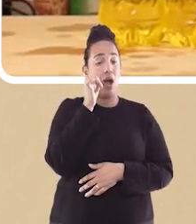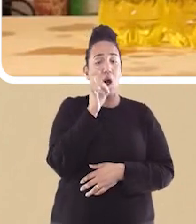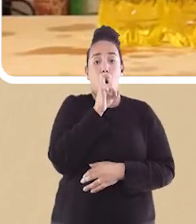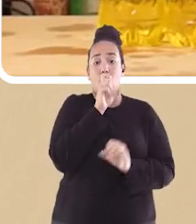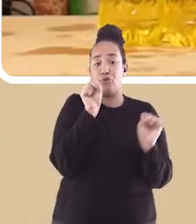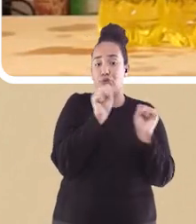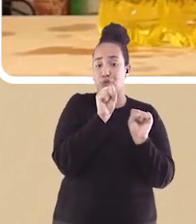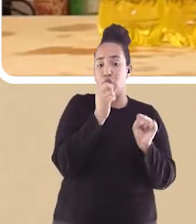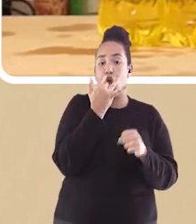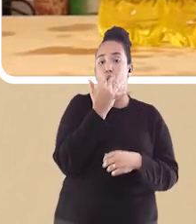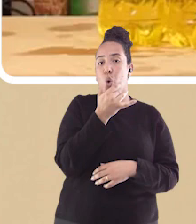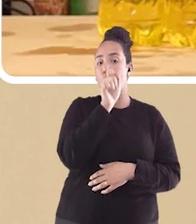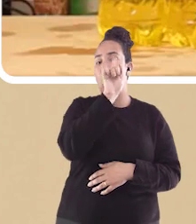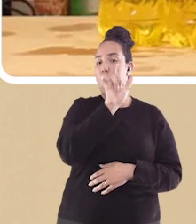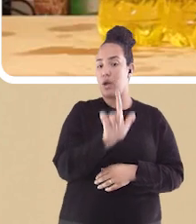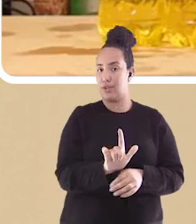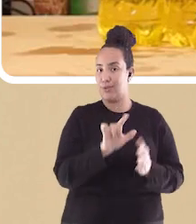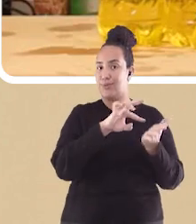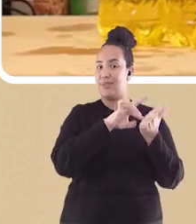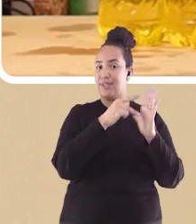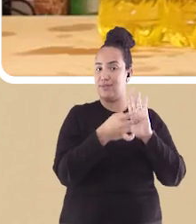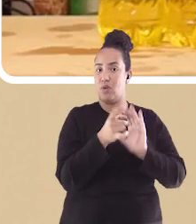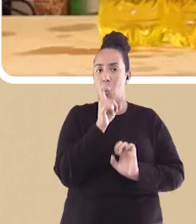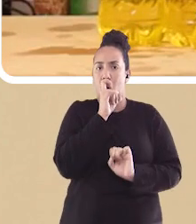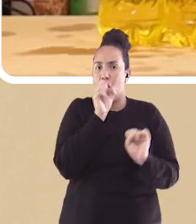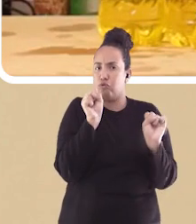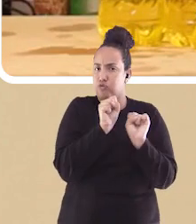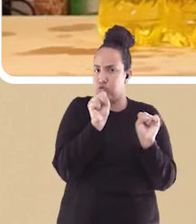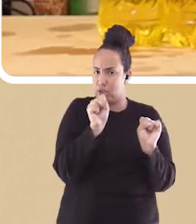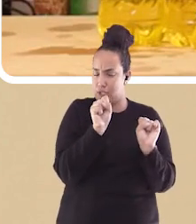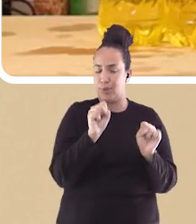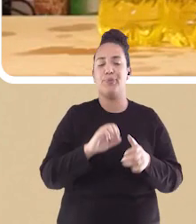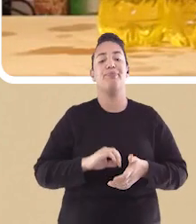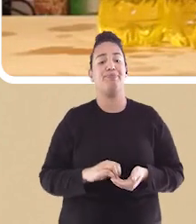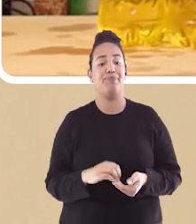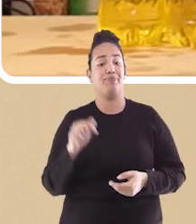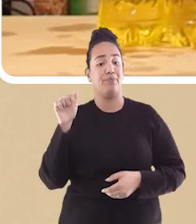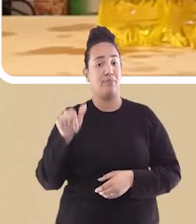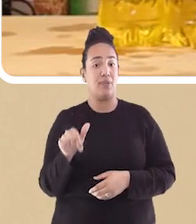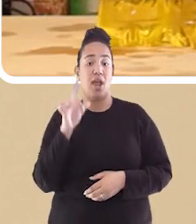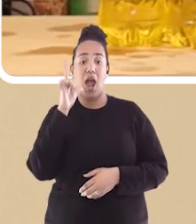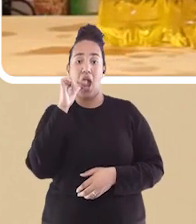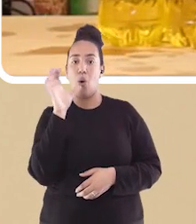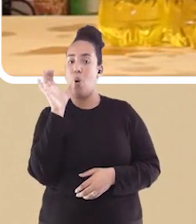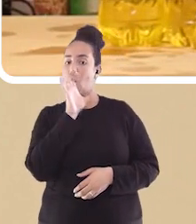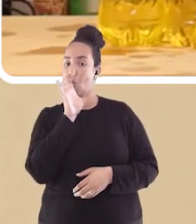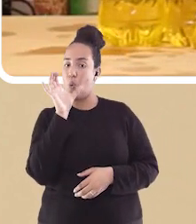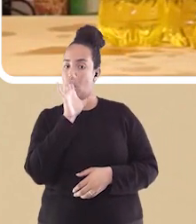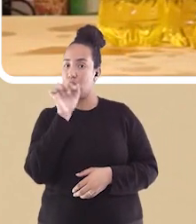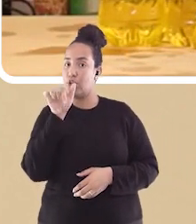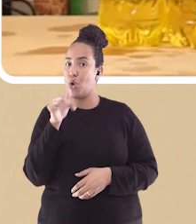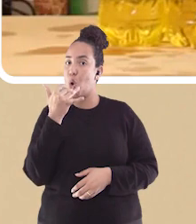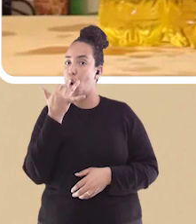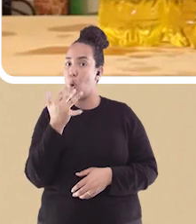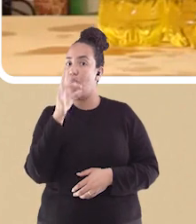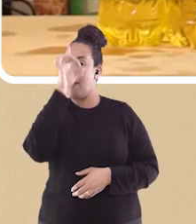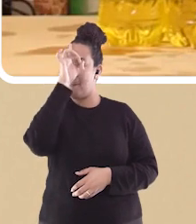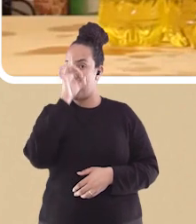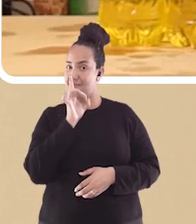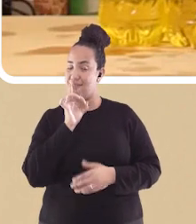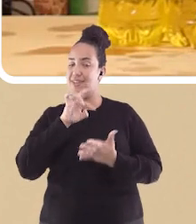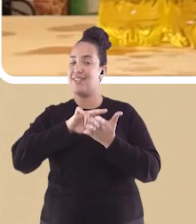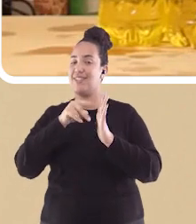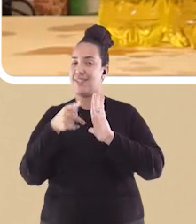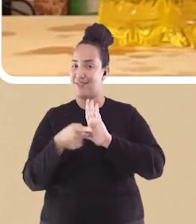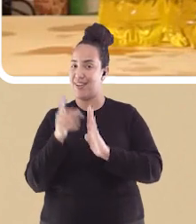fria tingida de azul e ela vai representar o ar frio da nossa atmosfera. Nessa garrafa eu tenho água quente tingida de amarelo e